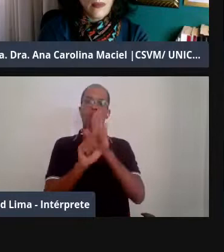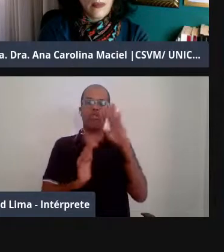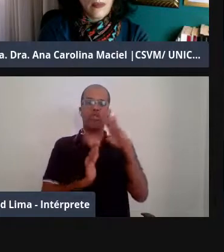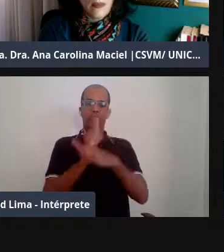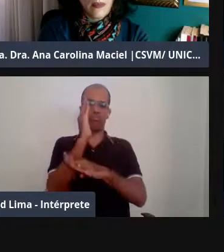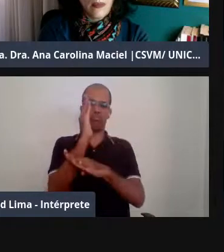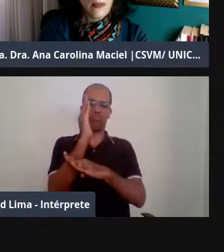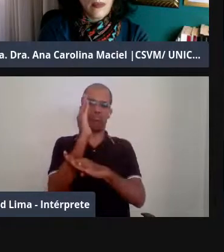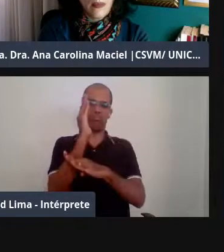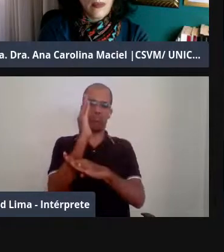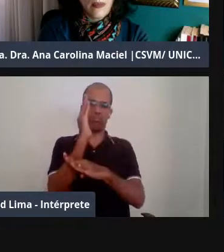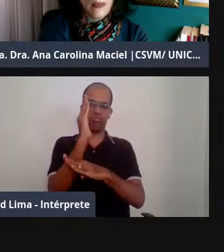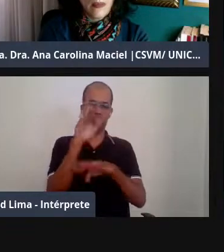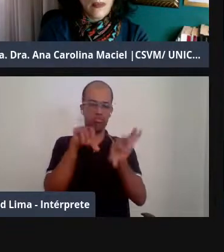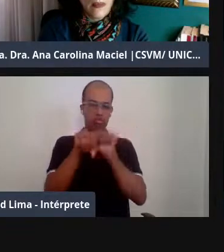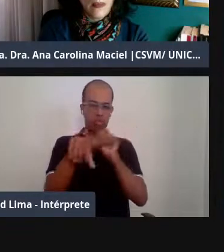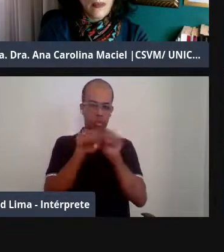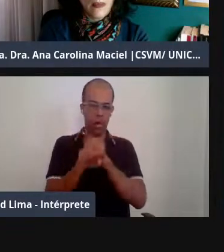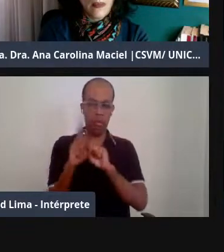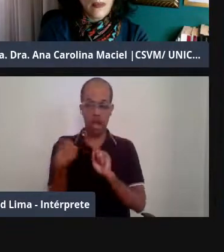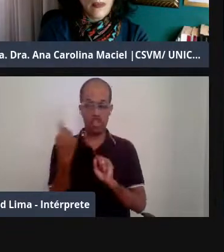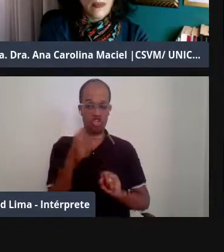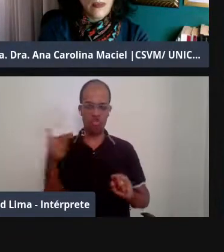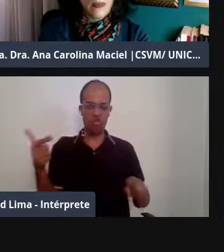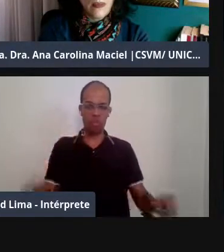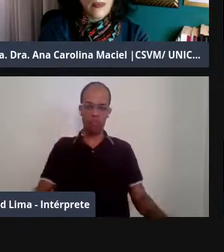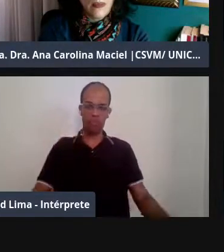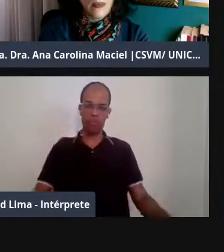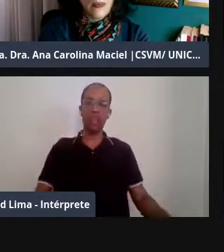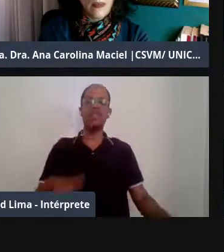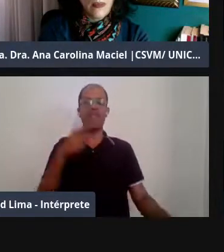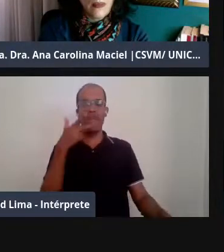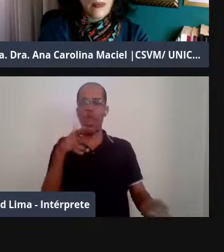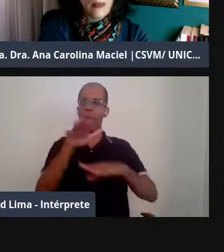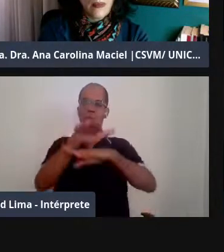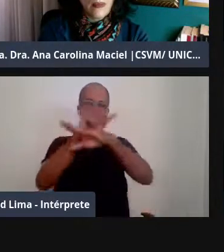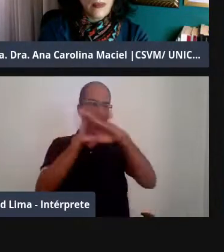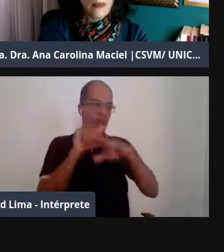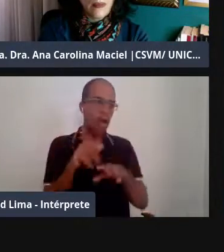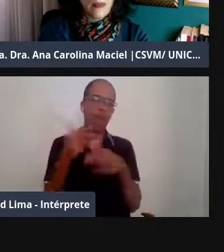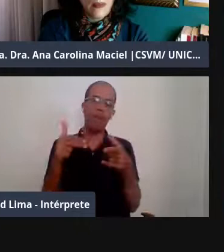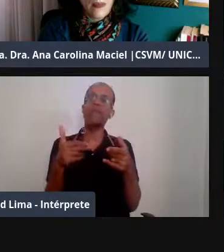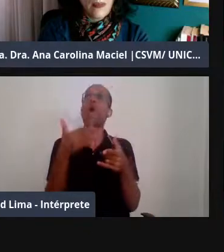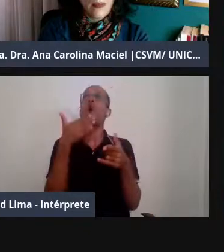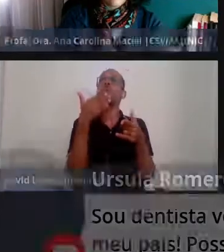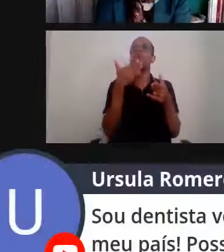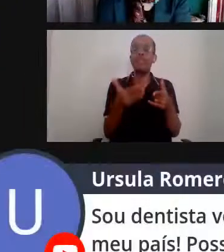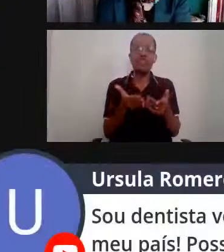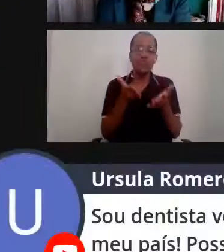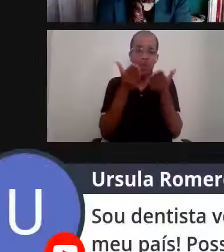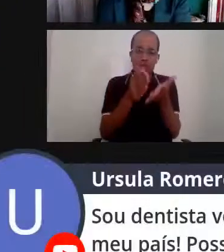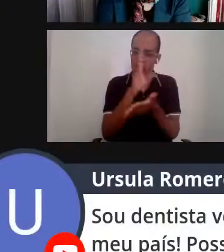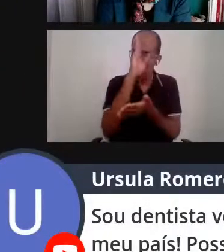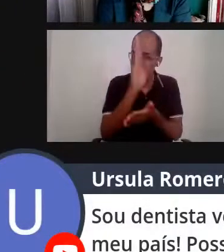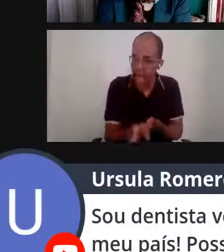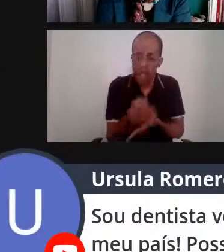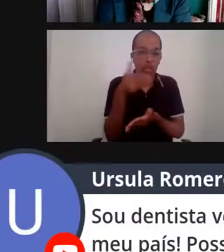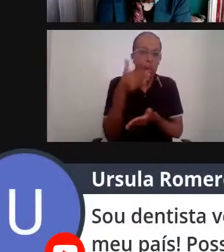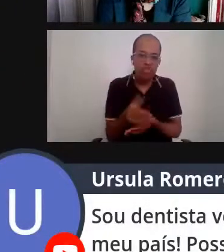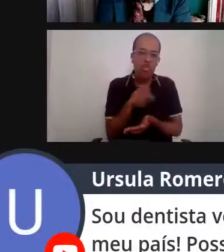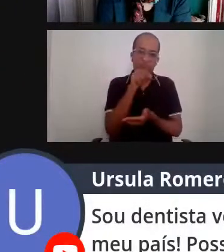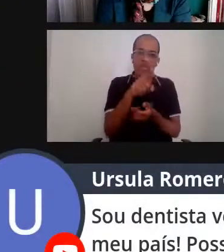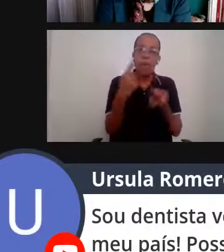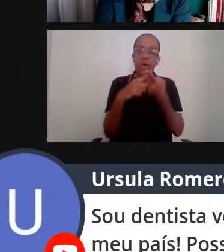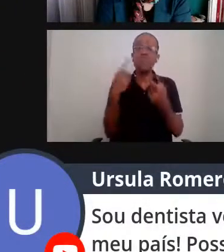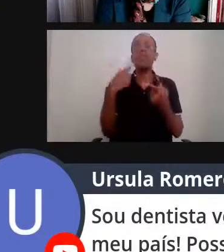falou de fazer uma audiência pública, de chamar para isso. É algo que eu estou pedindo para o senhor diretamente, porque a gente precisa de